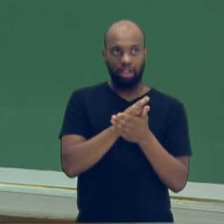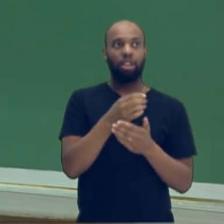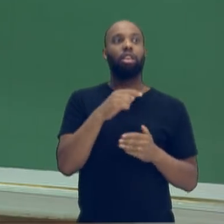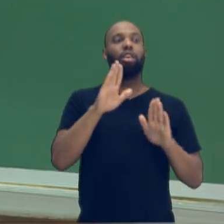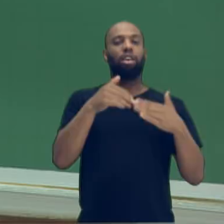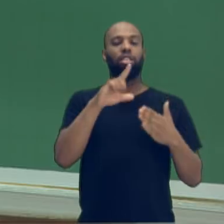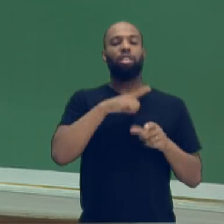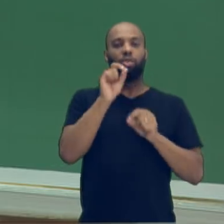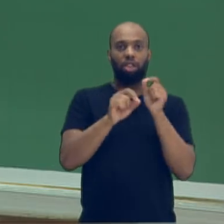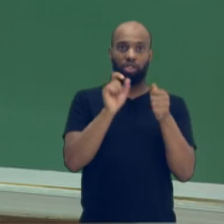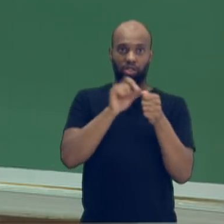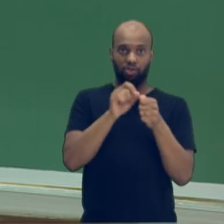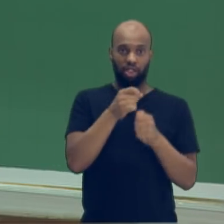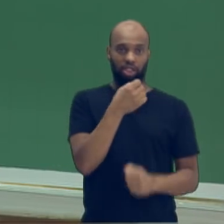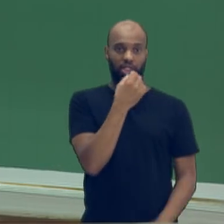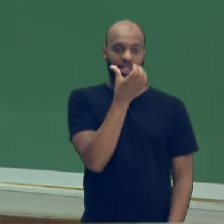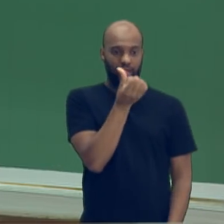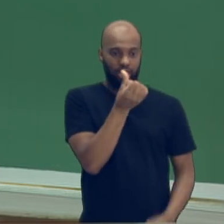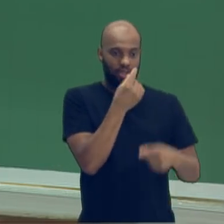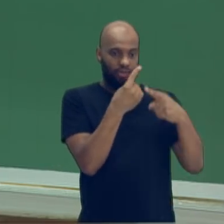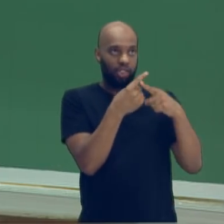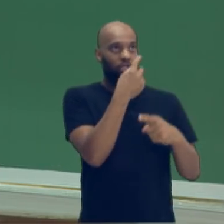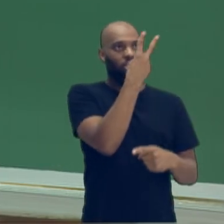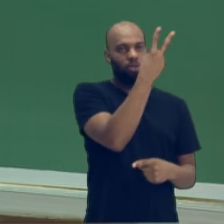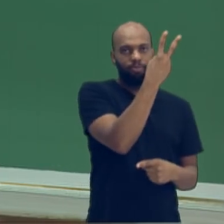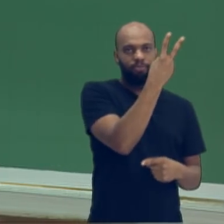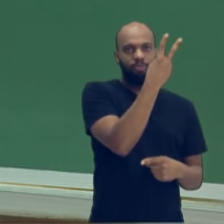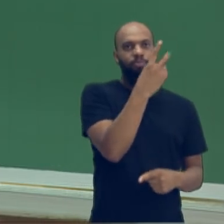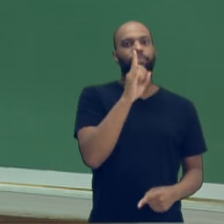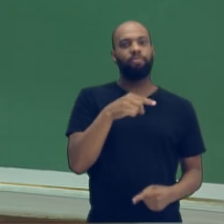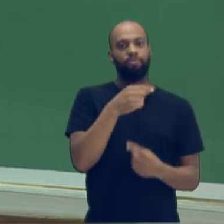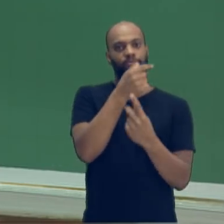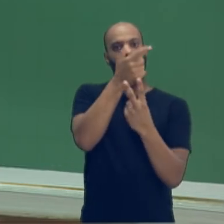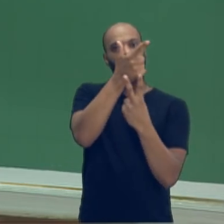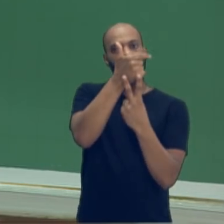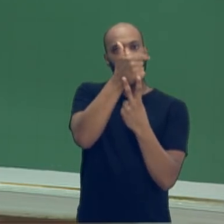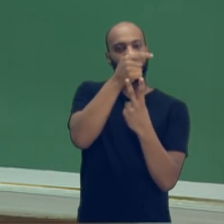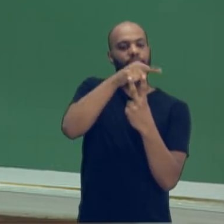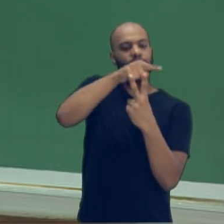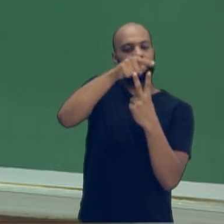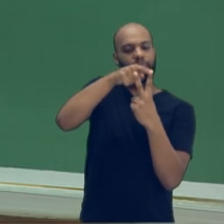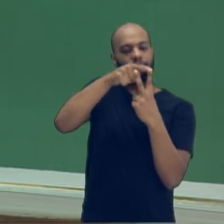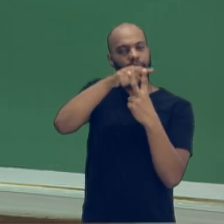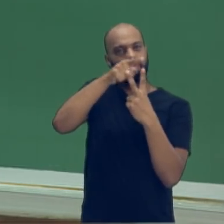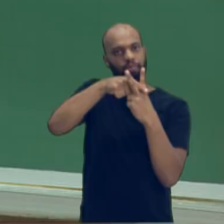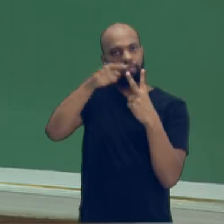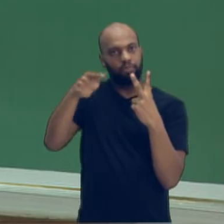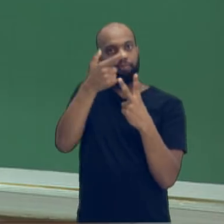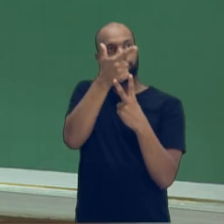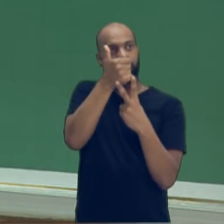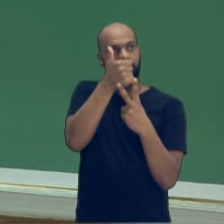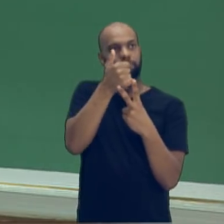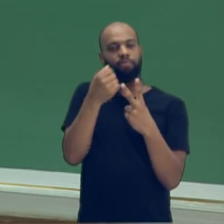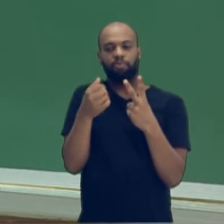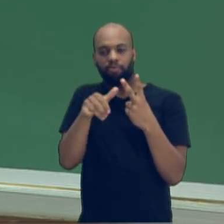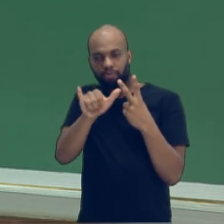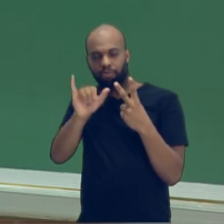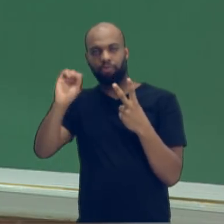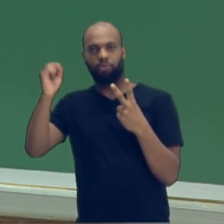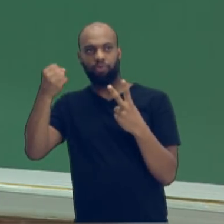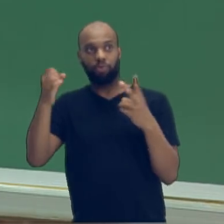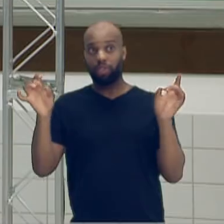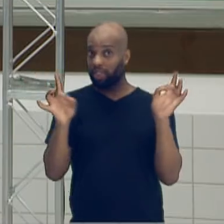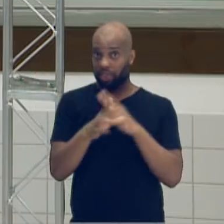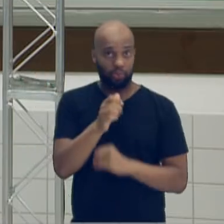raiz 12ª de y elevado à oitava potência. Mas ainda eu digo para vocês,